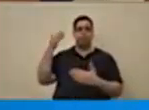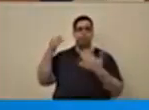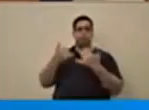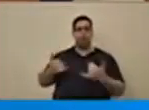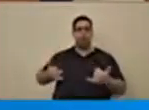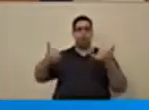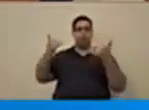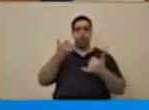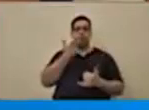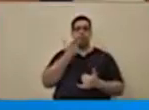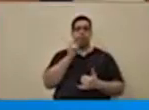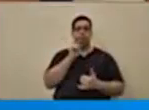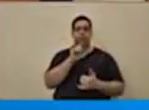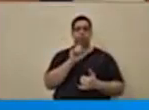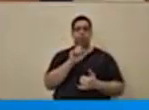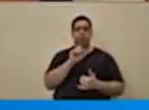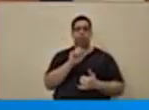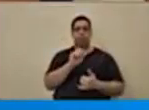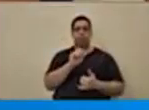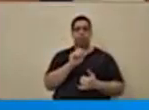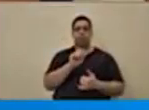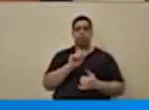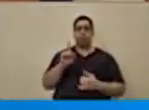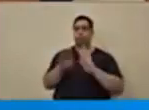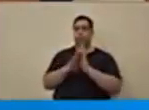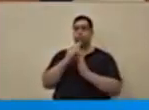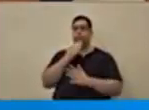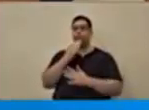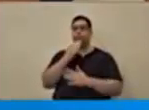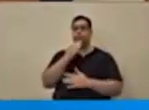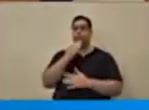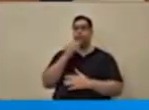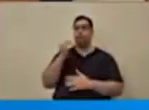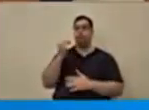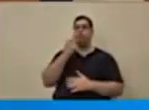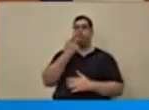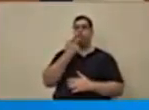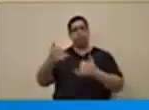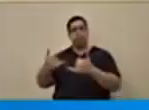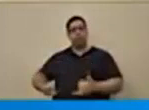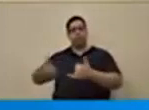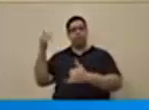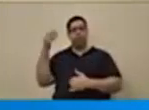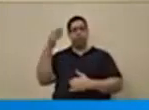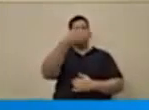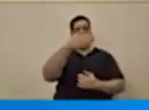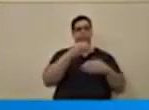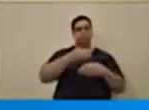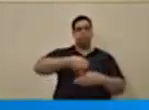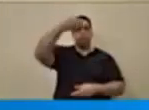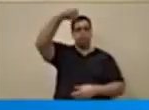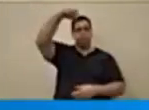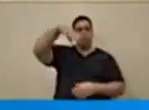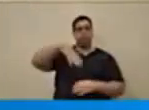não é possível atender o que o senhor está solicitando, o que todos estão pedindo, porque tem que cumprir algumas exigências. Muitas delas